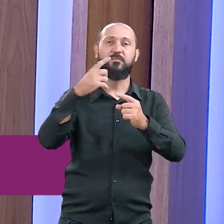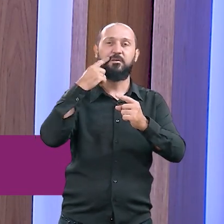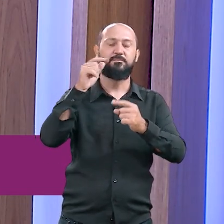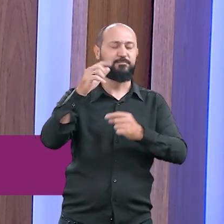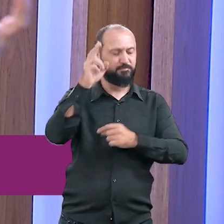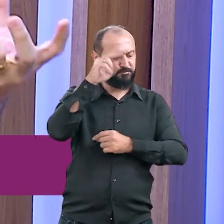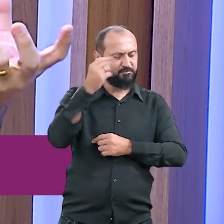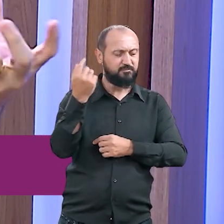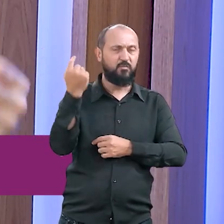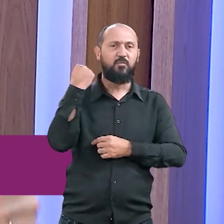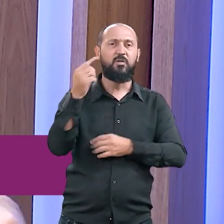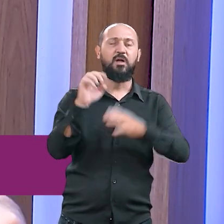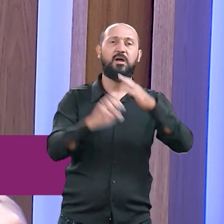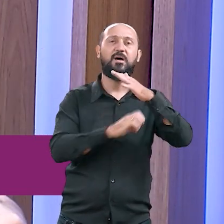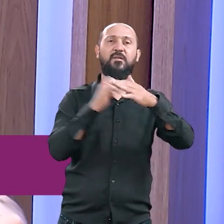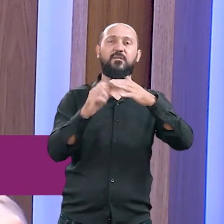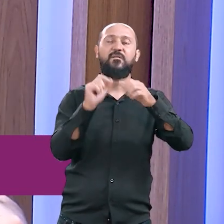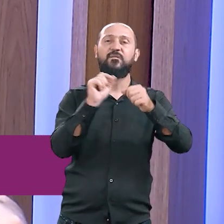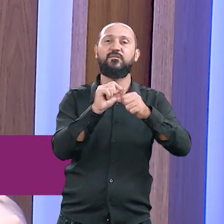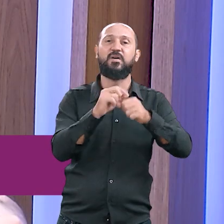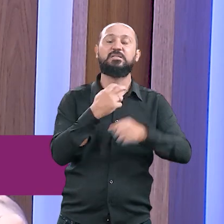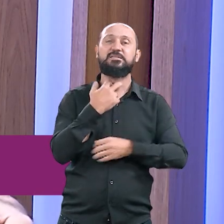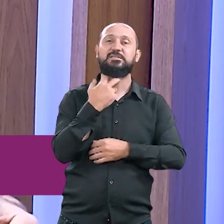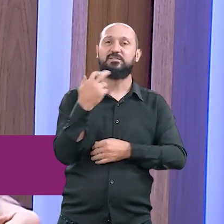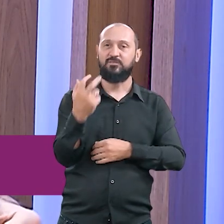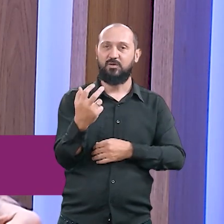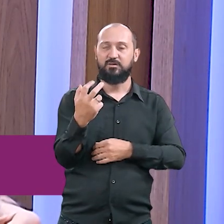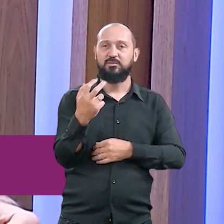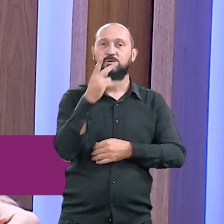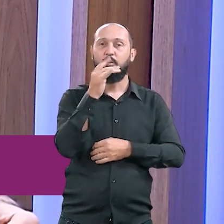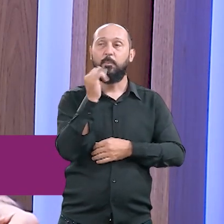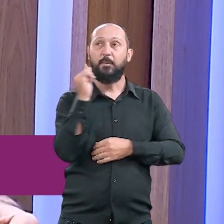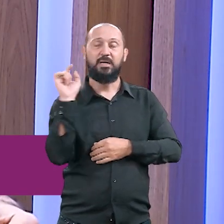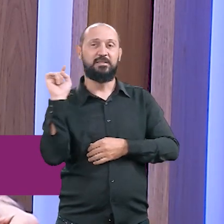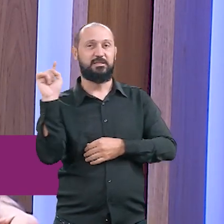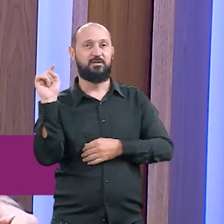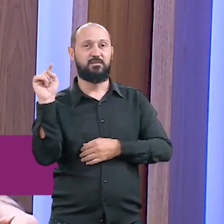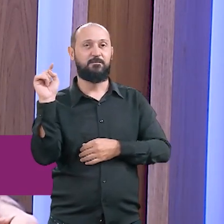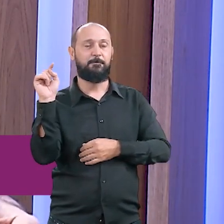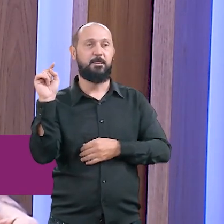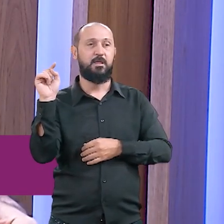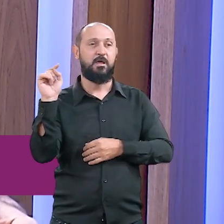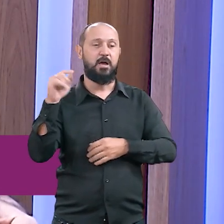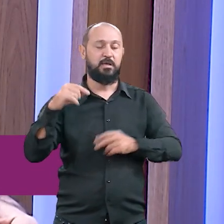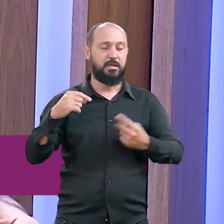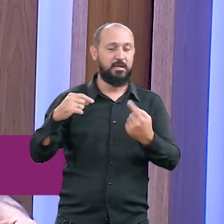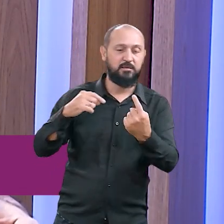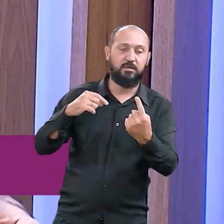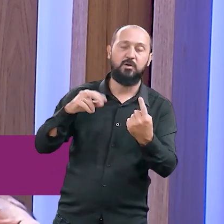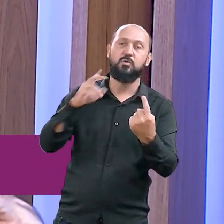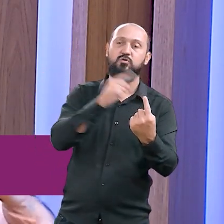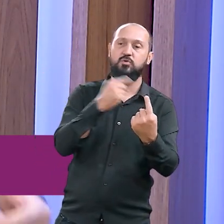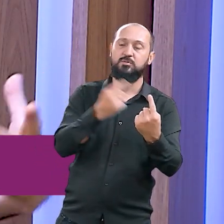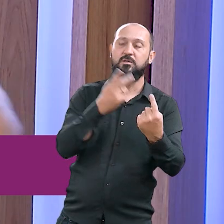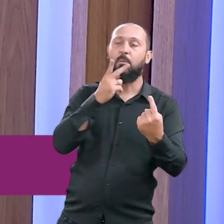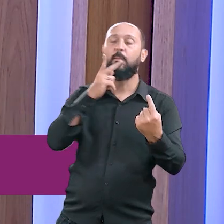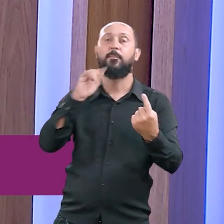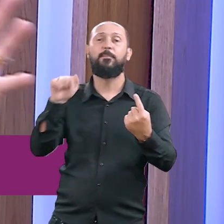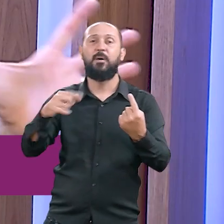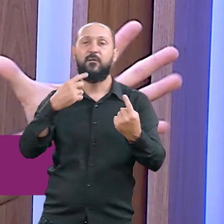poderosa para convencer as pessoas em cima de mentira. Tanto a imagem quanto o áudio, quanto a voz da pessoa. Exatamente. Igual.